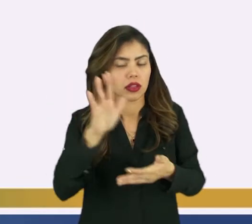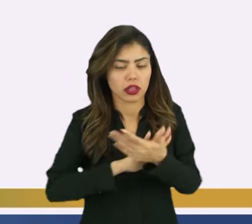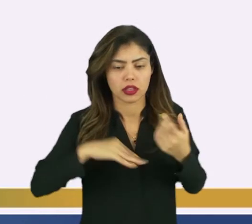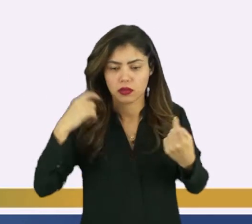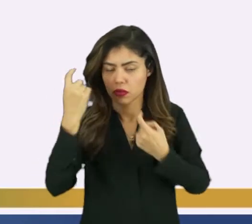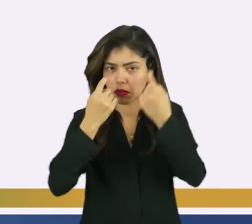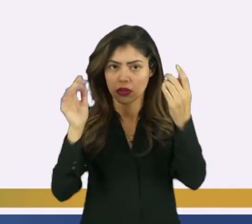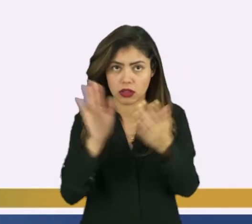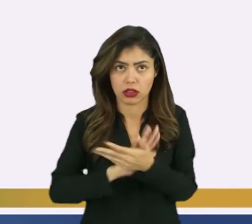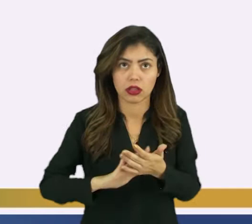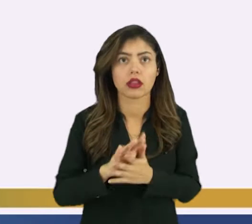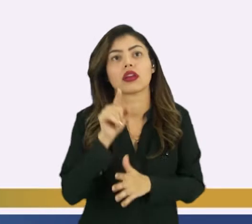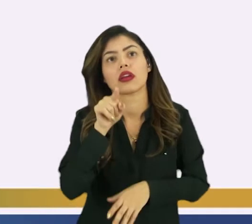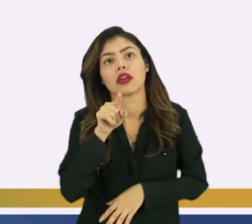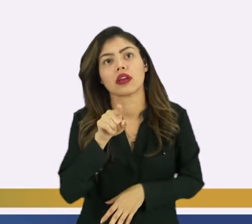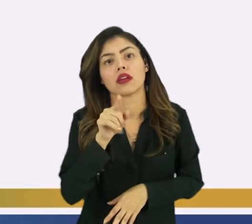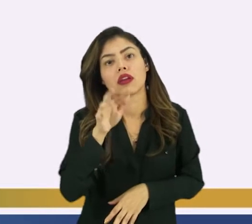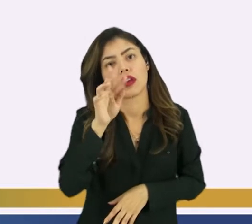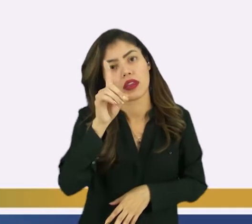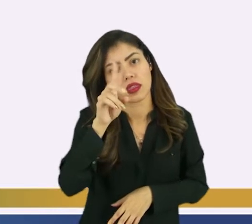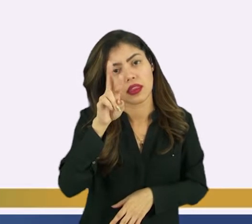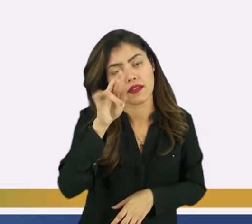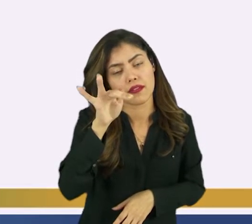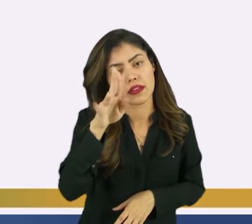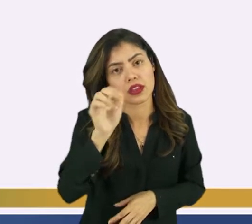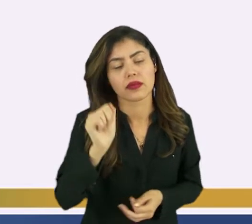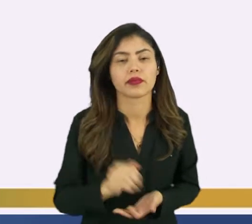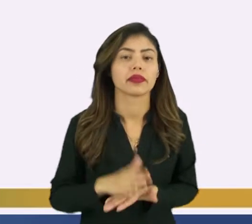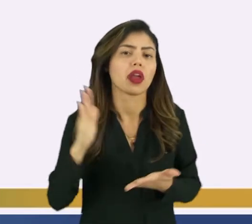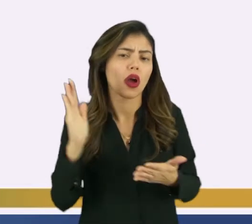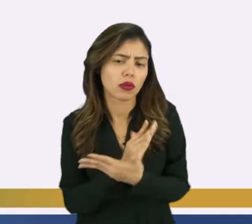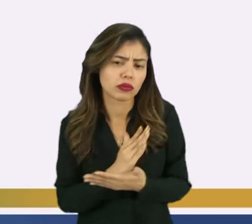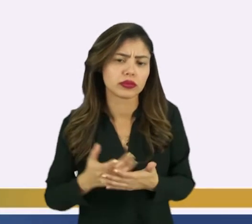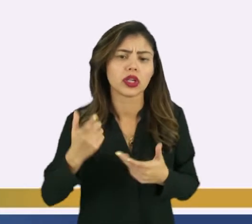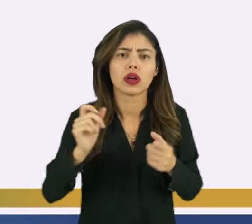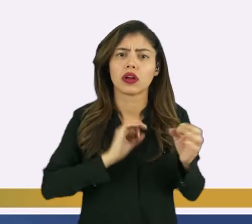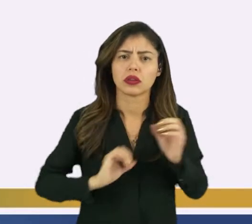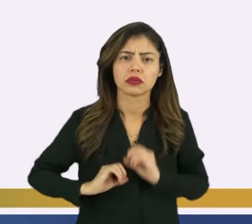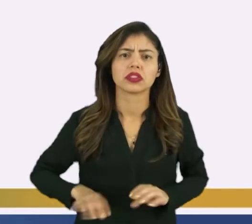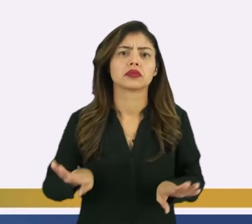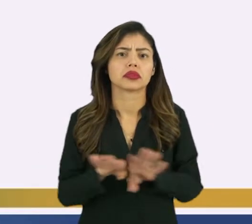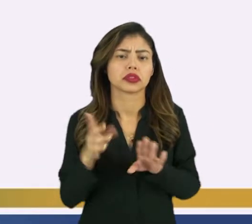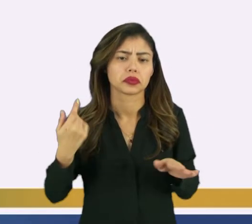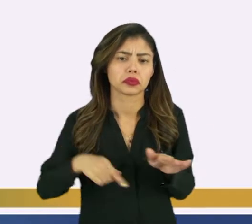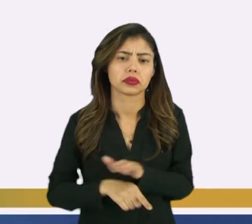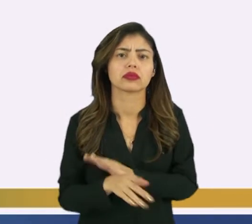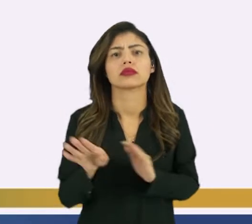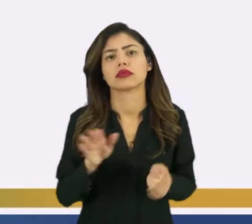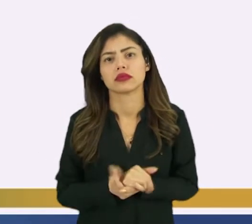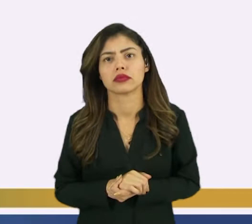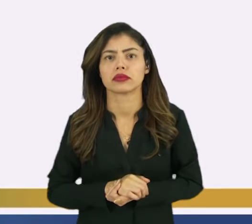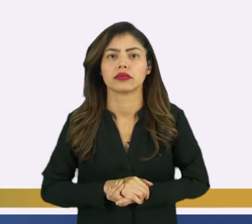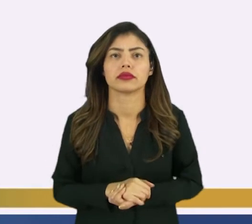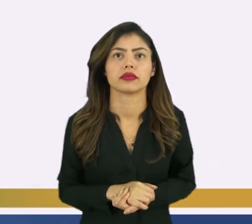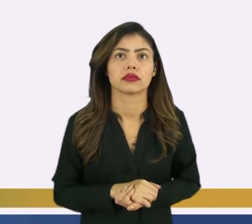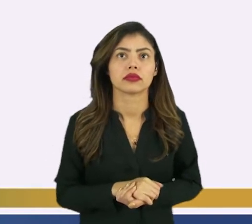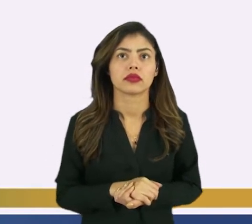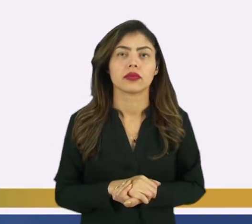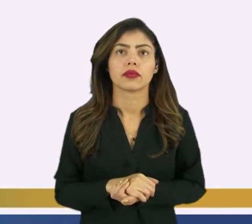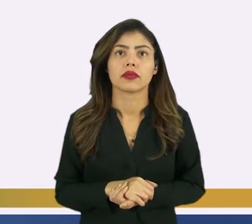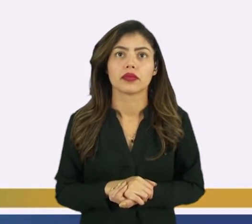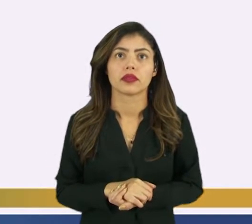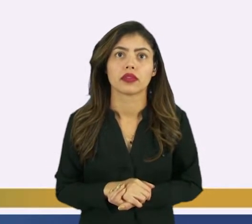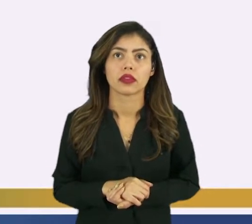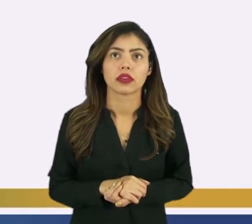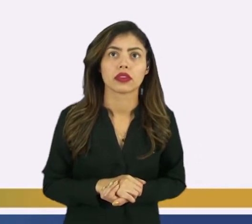não há o que se preocupar, porque esse veneno é uma forma de defesa, caso algum organismo tente fazer sua ingestão, tá? E